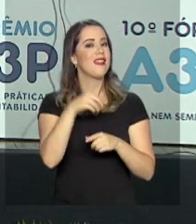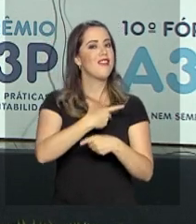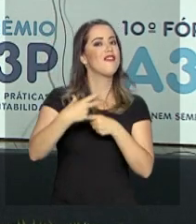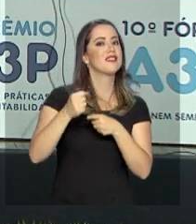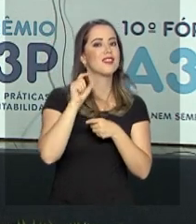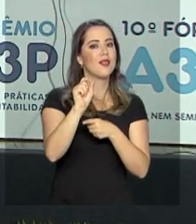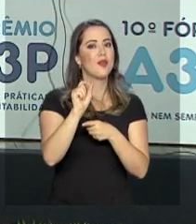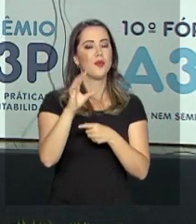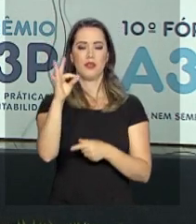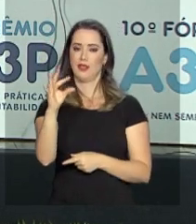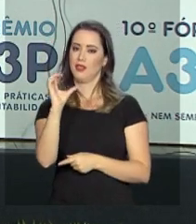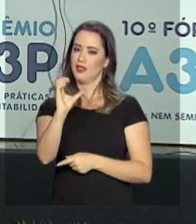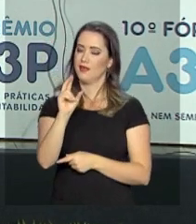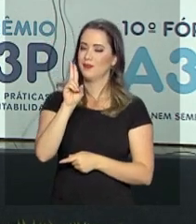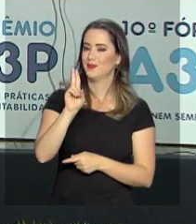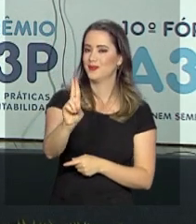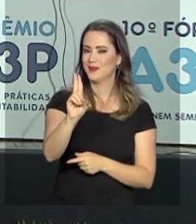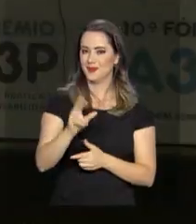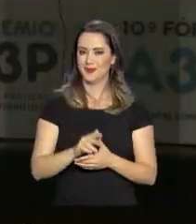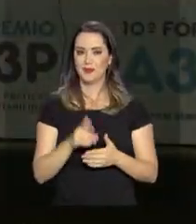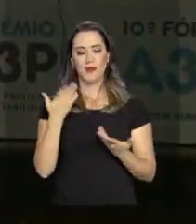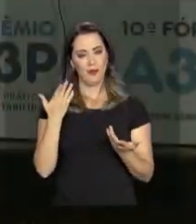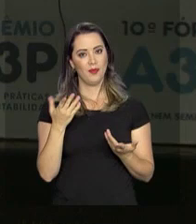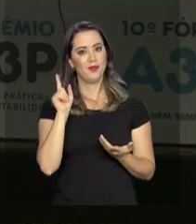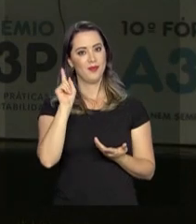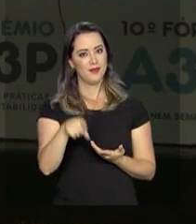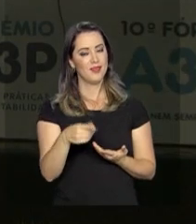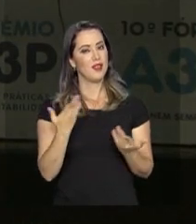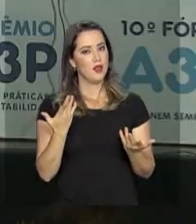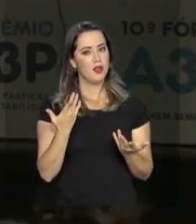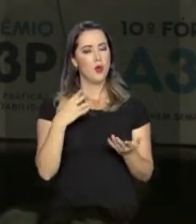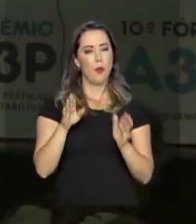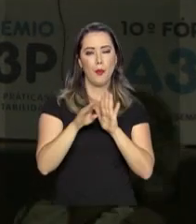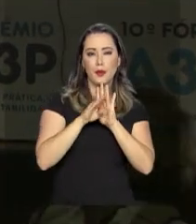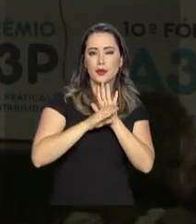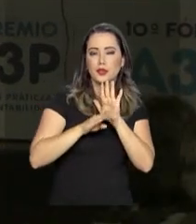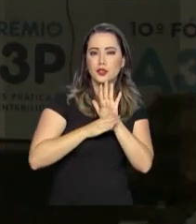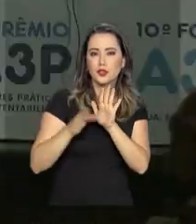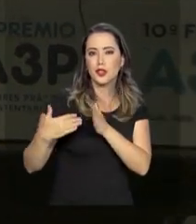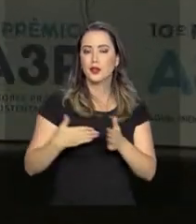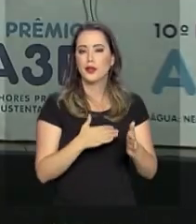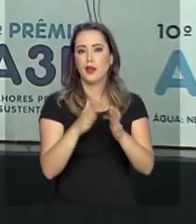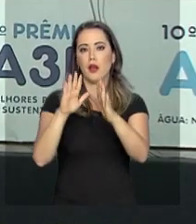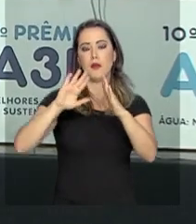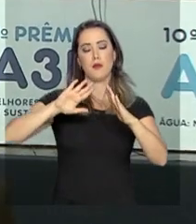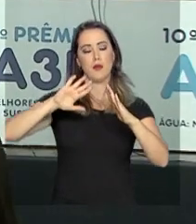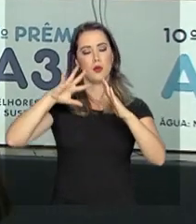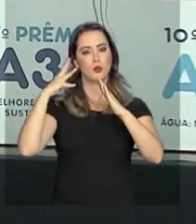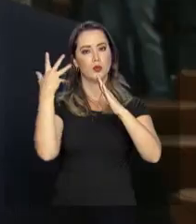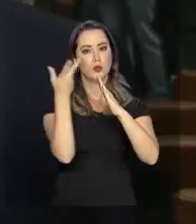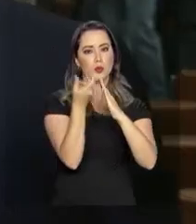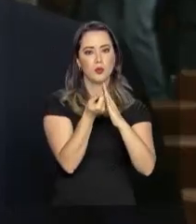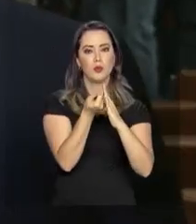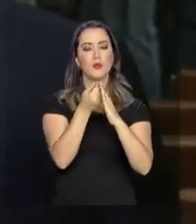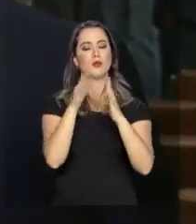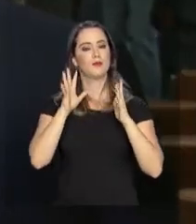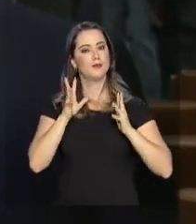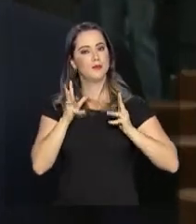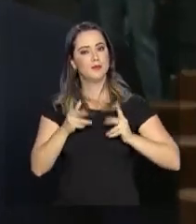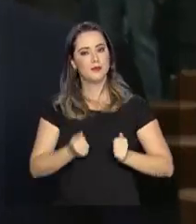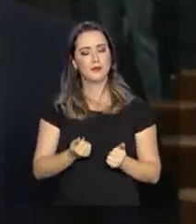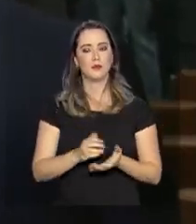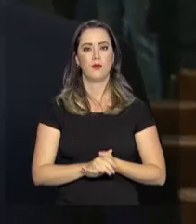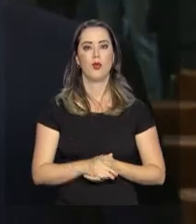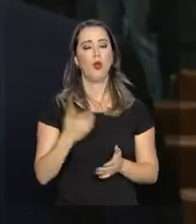o Tribunal de Contas da União, TCU, com o projeto Caminhos para Energia Limpa. O programa